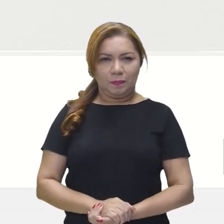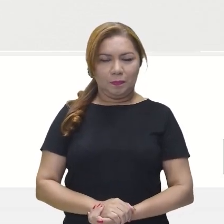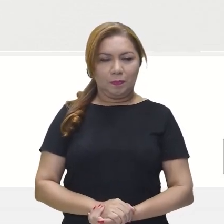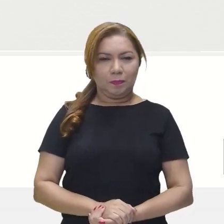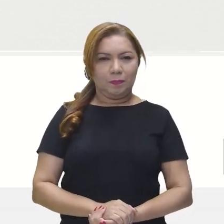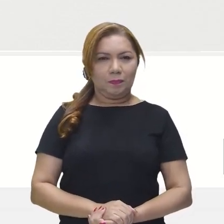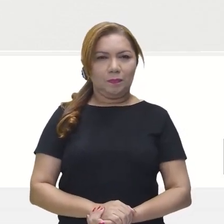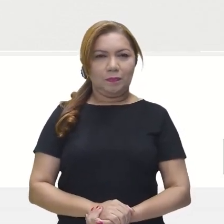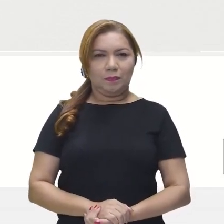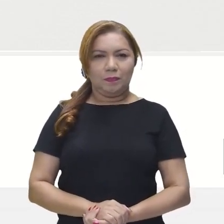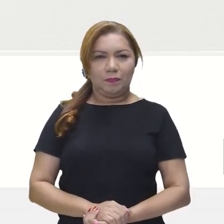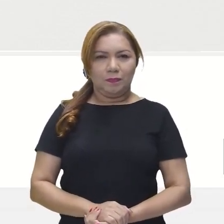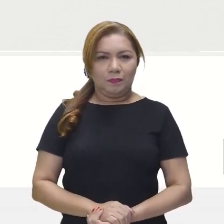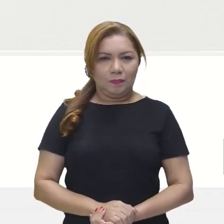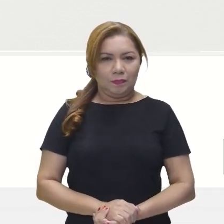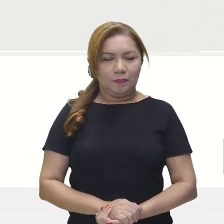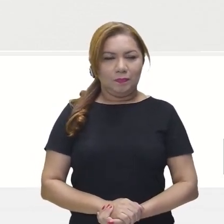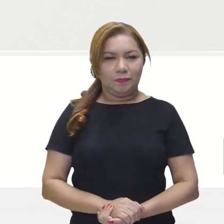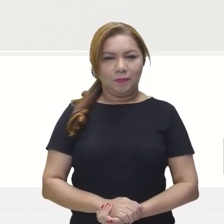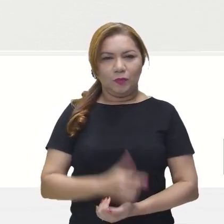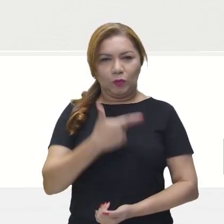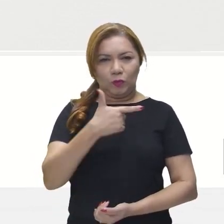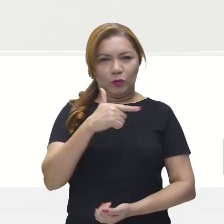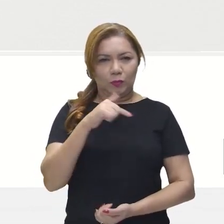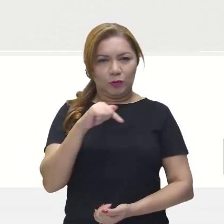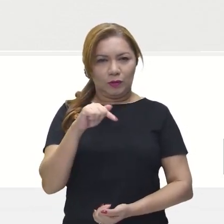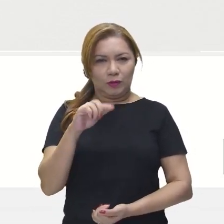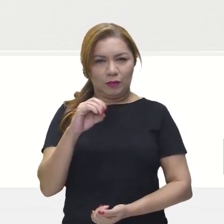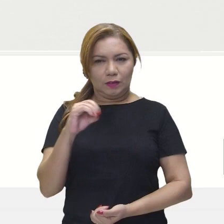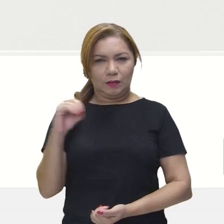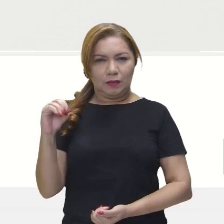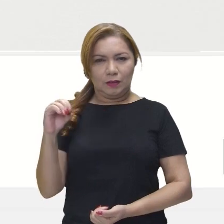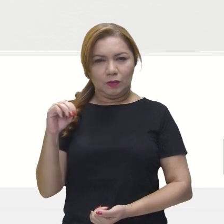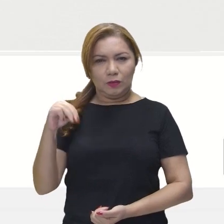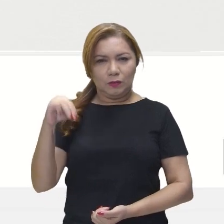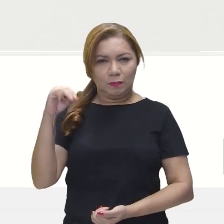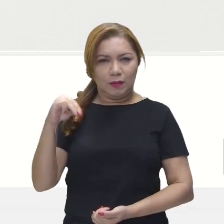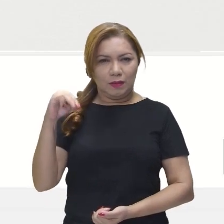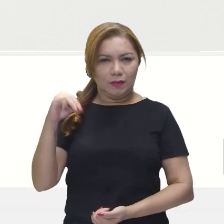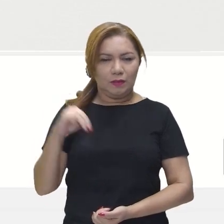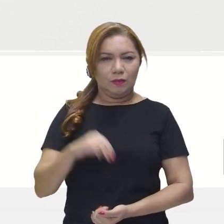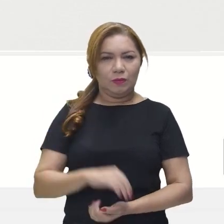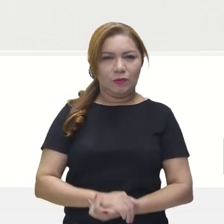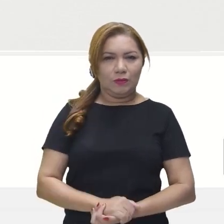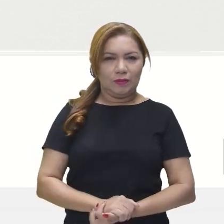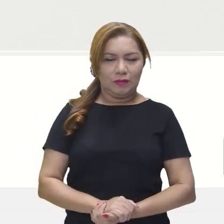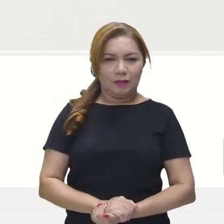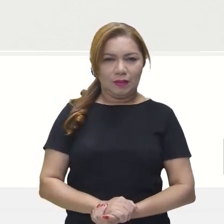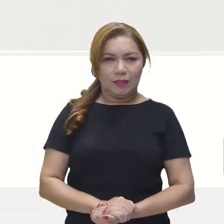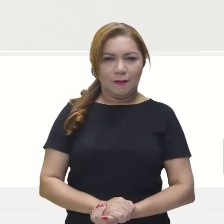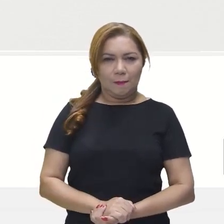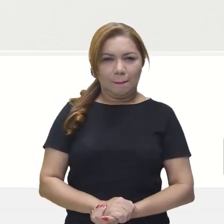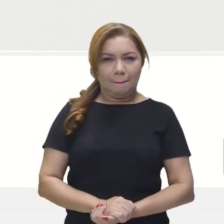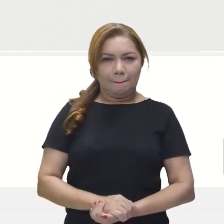2.700. Então, são 2.700 metros